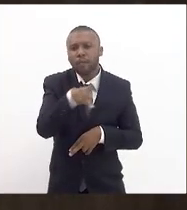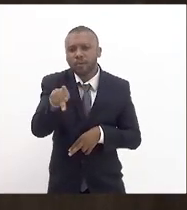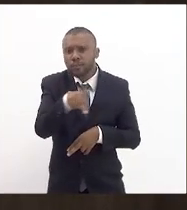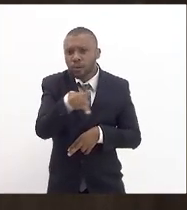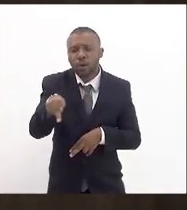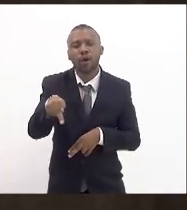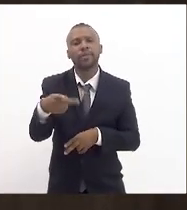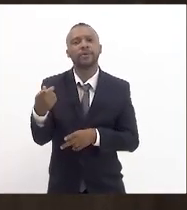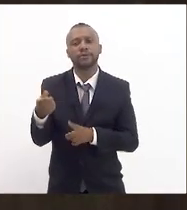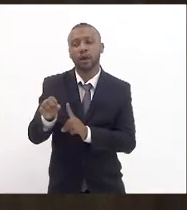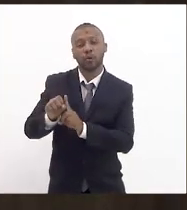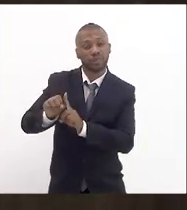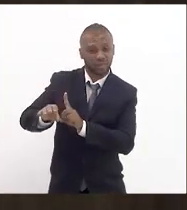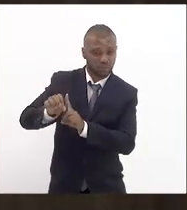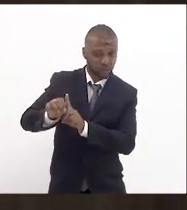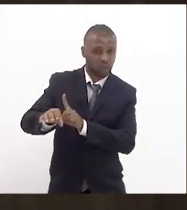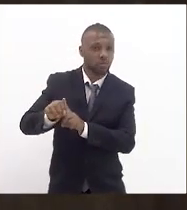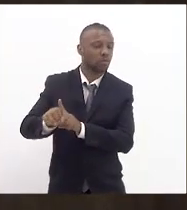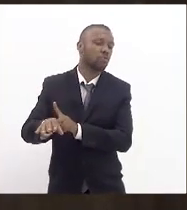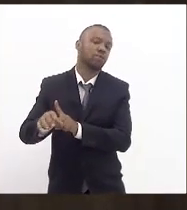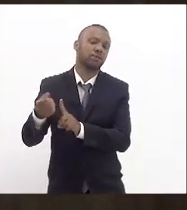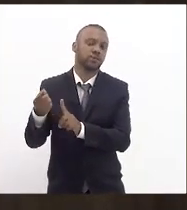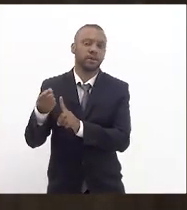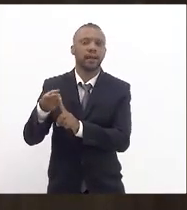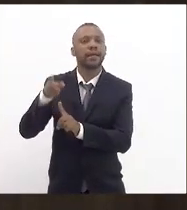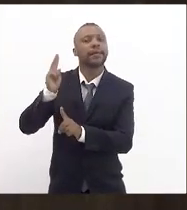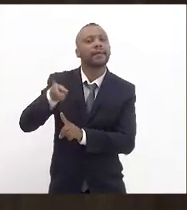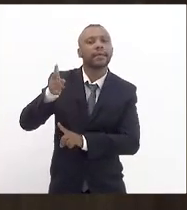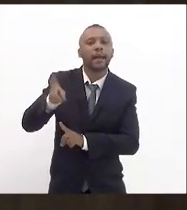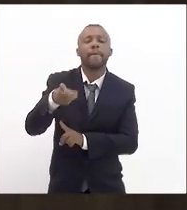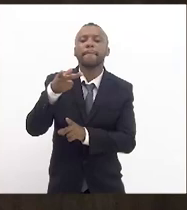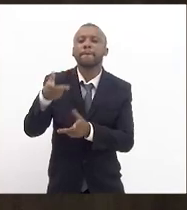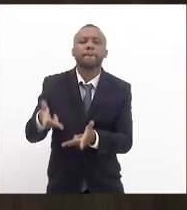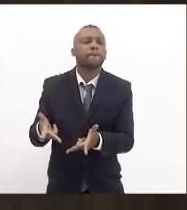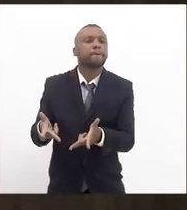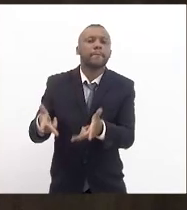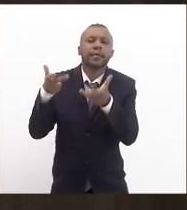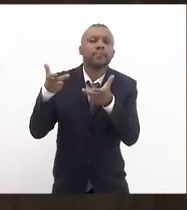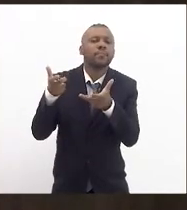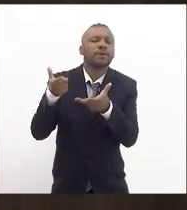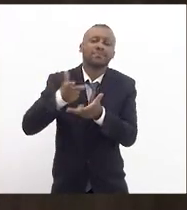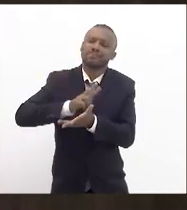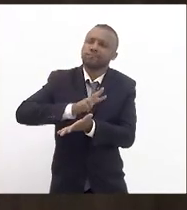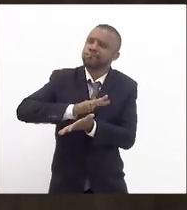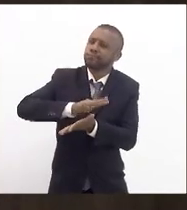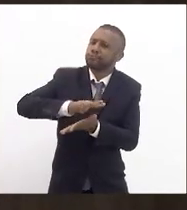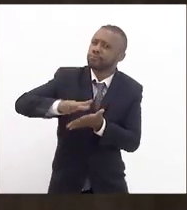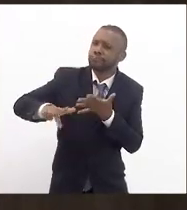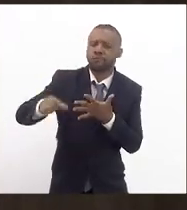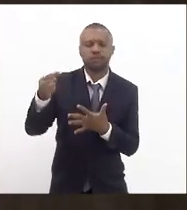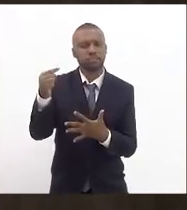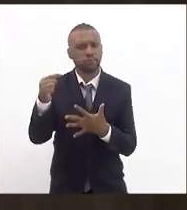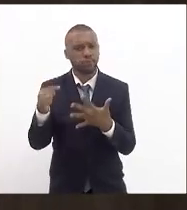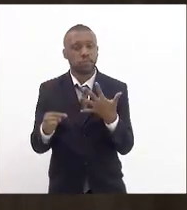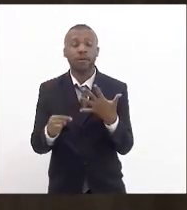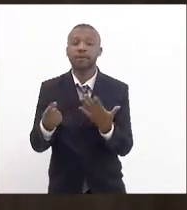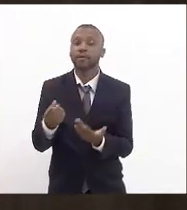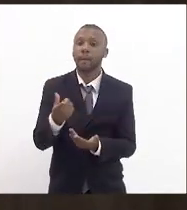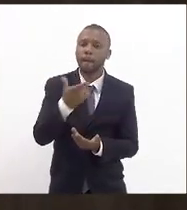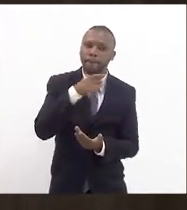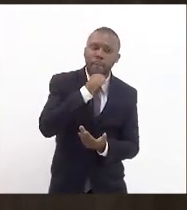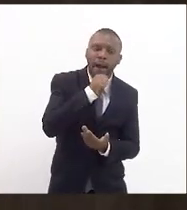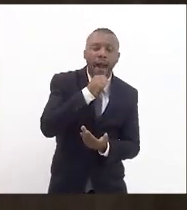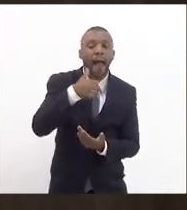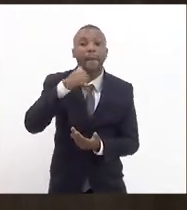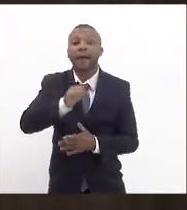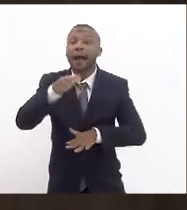sempre perceberem muitas questões que os pais, às vezes, pela correria do dia a